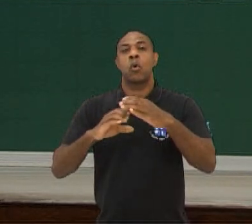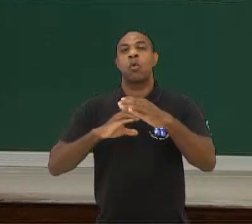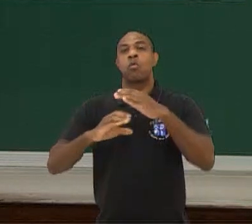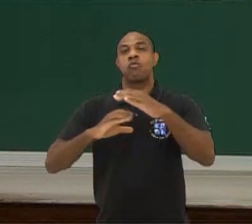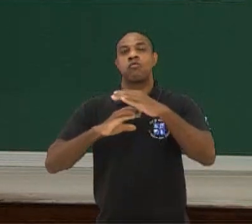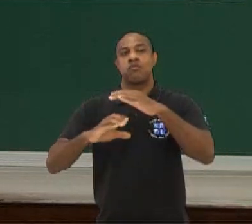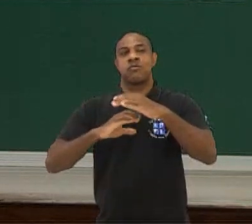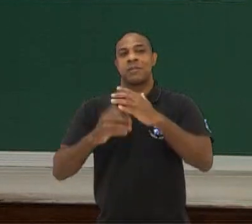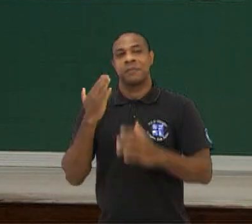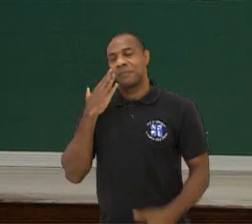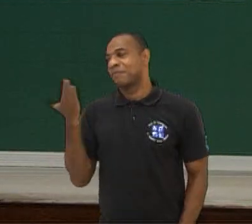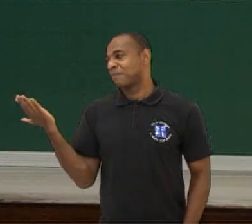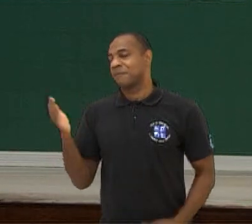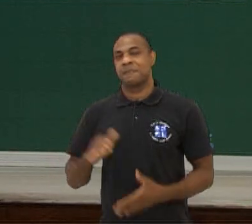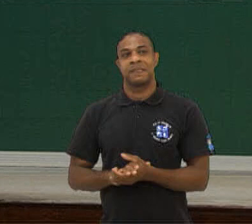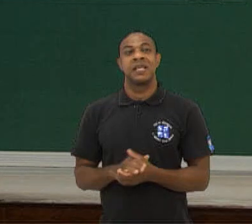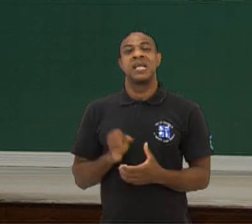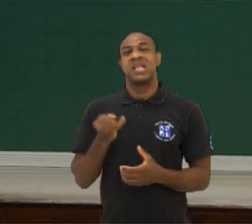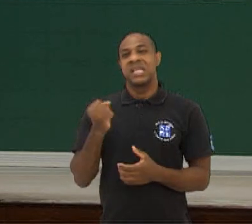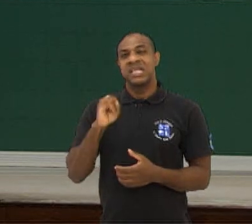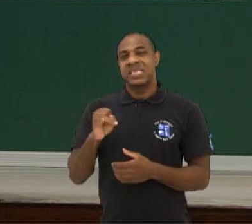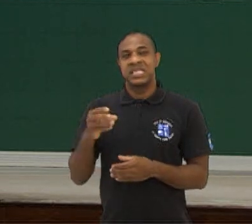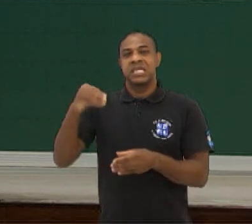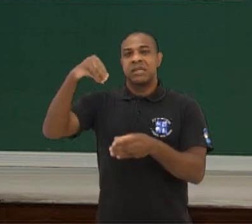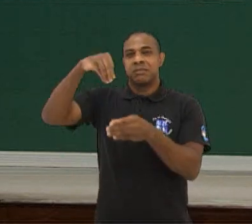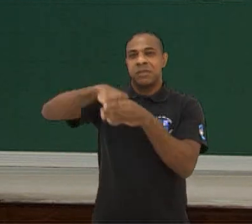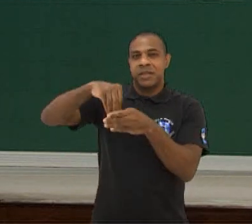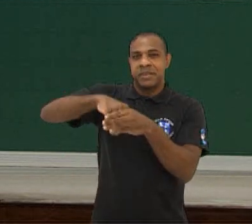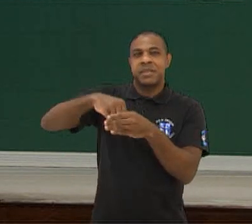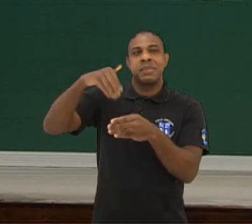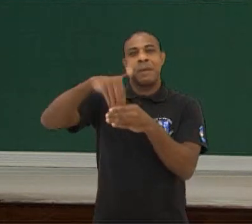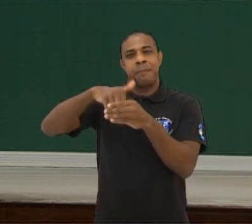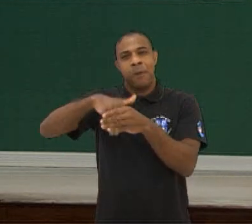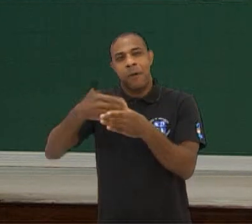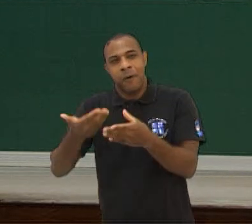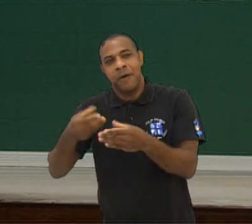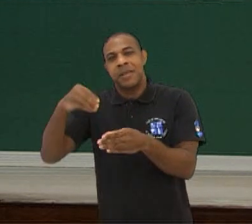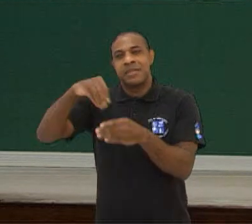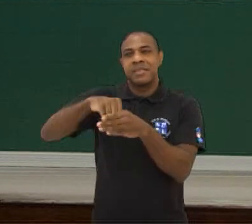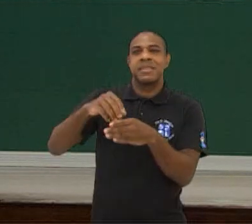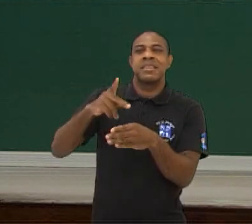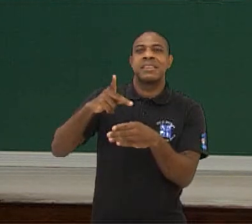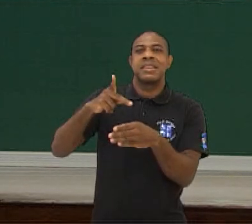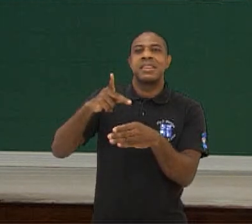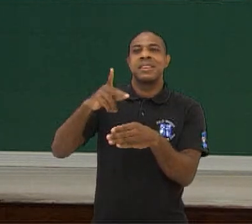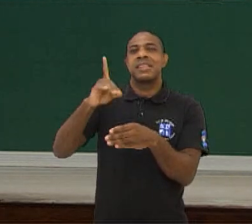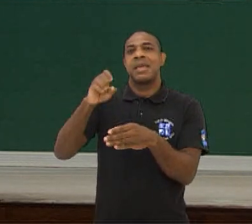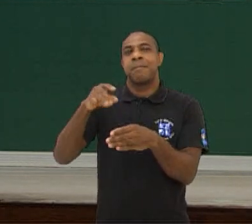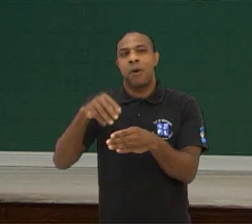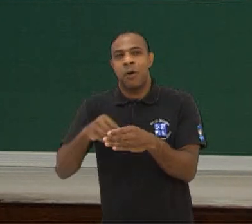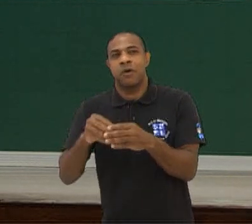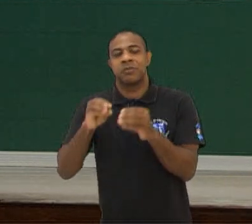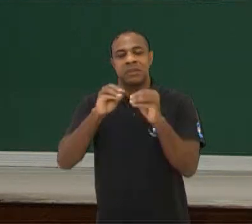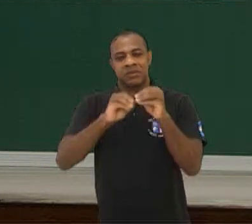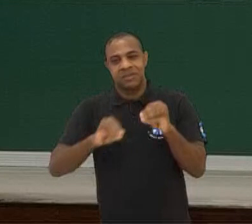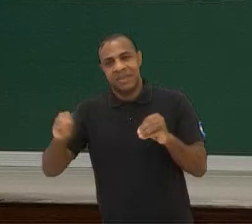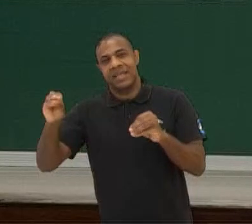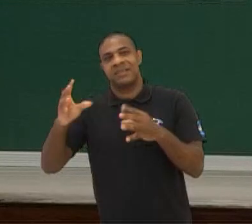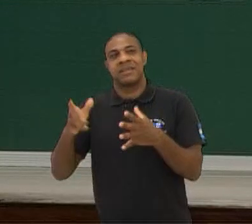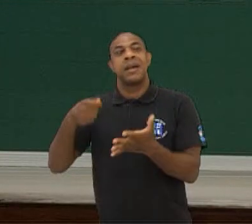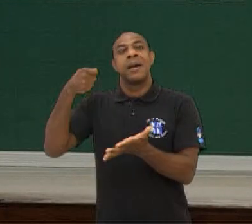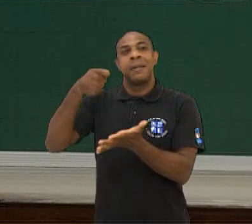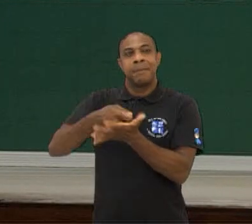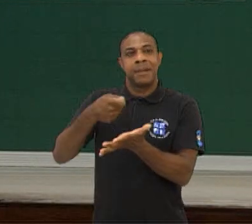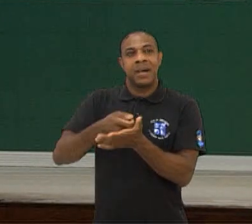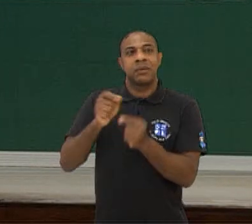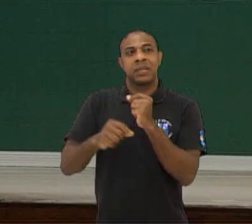cada transferência que ele faz. Então, quando ele faz um depósito, uma transferência online para uma outra conta, para pagar alguma coisa, etc., ele paga